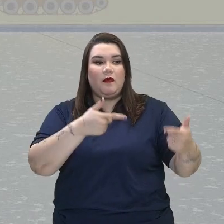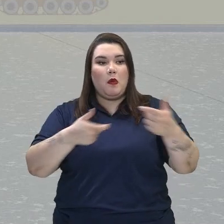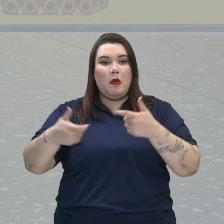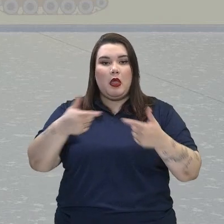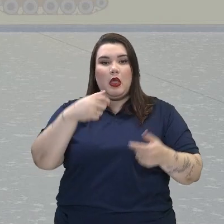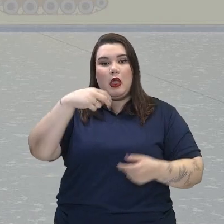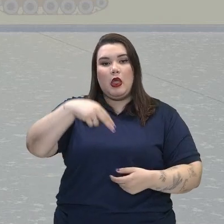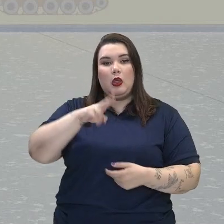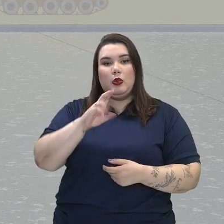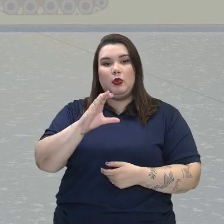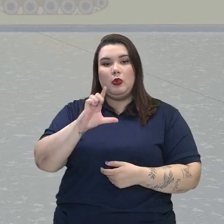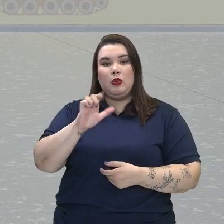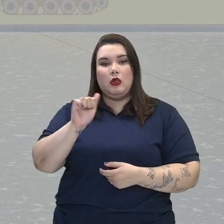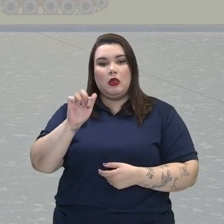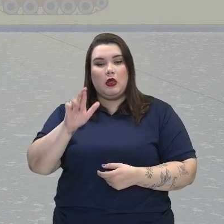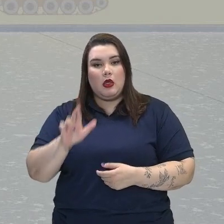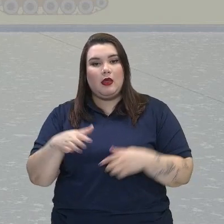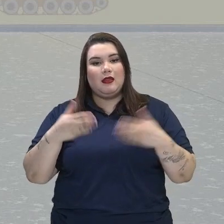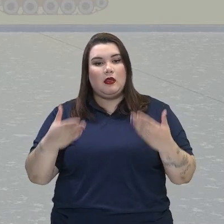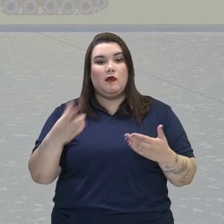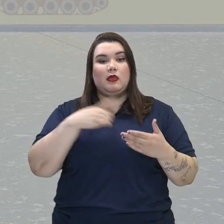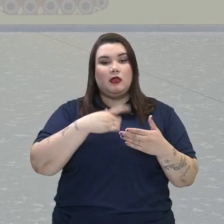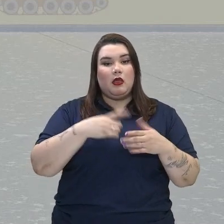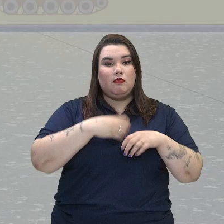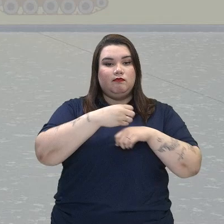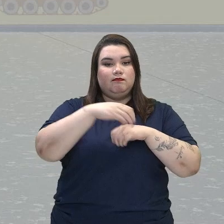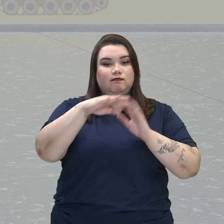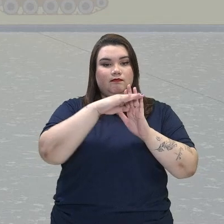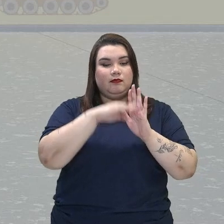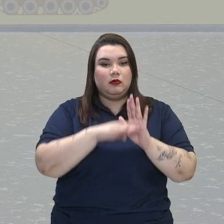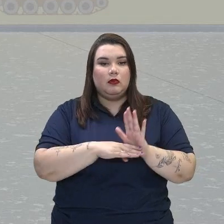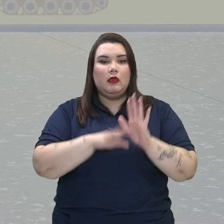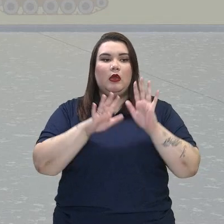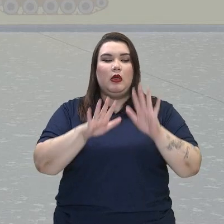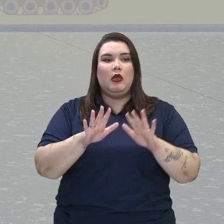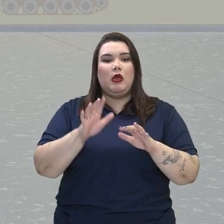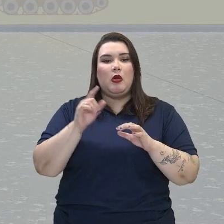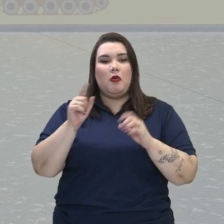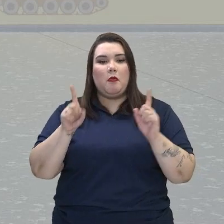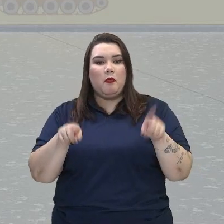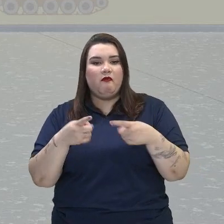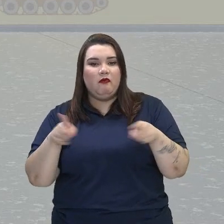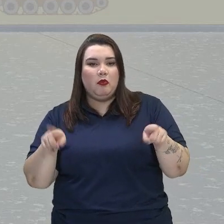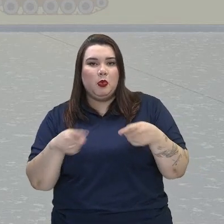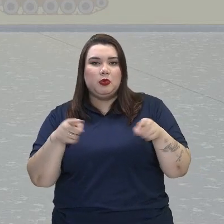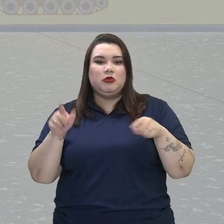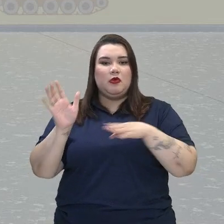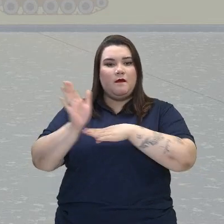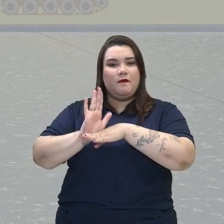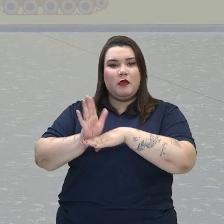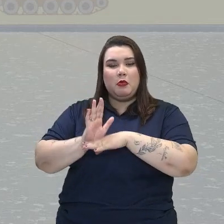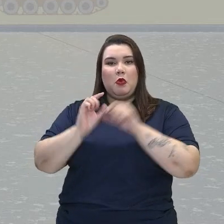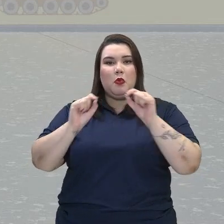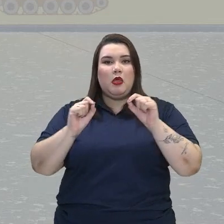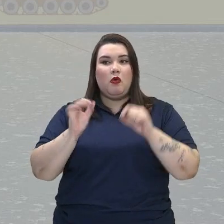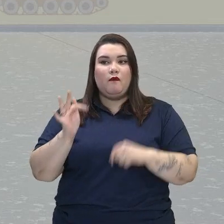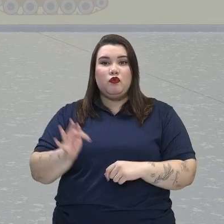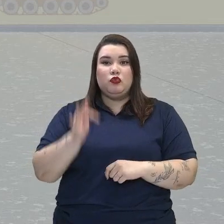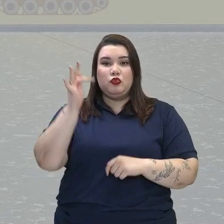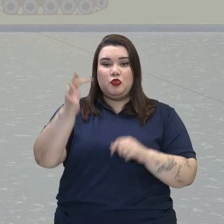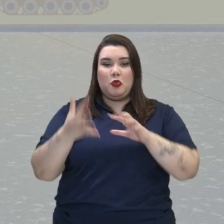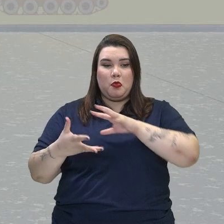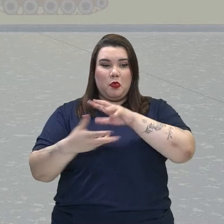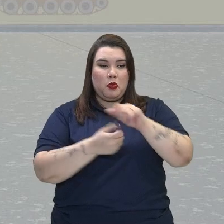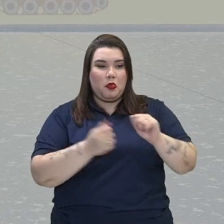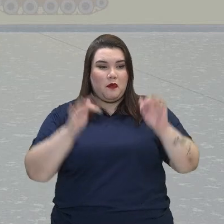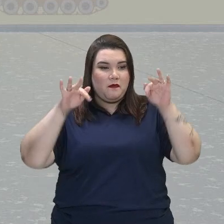refletida em instruções de segurança e em filmes e músicas sobre cenários apocalípticos. Então, naquele momento,